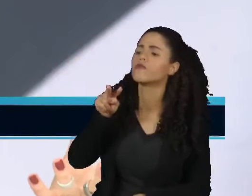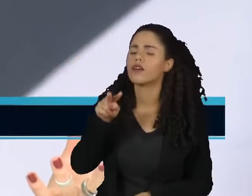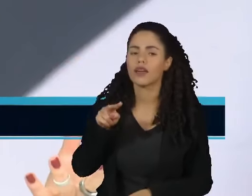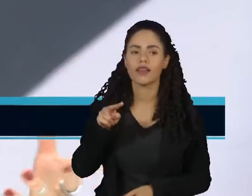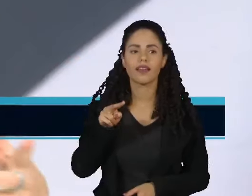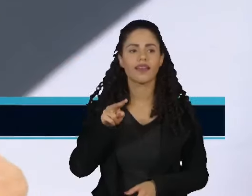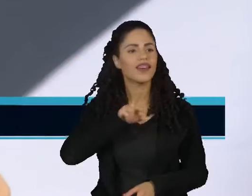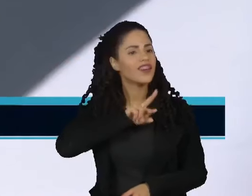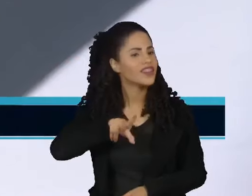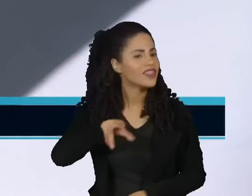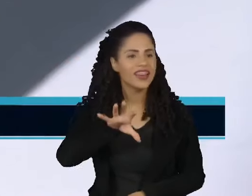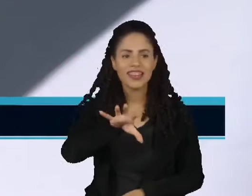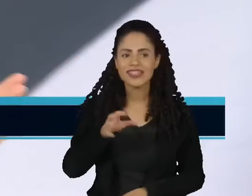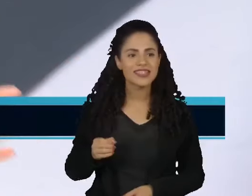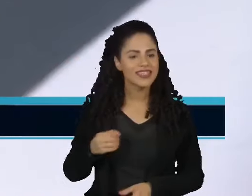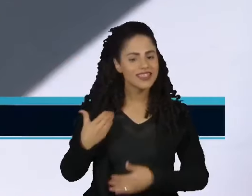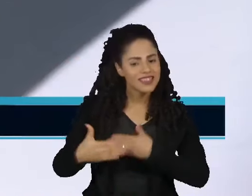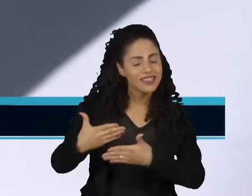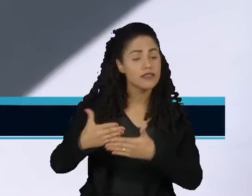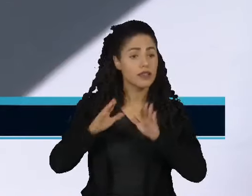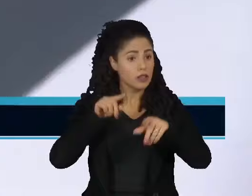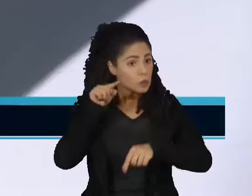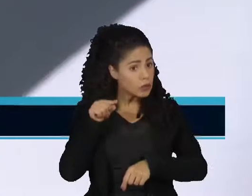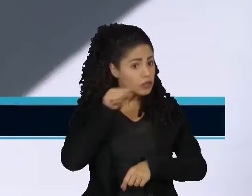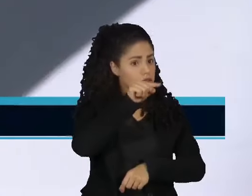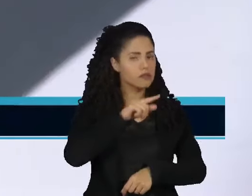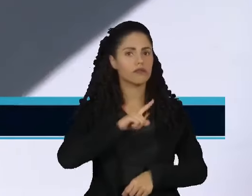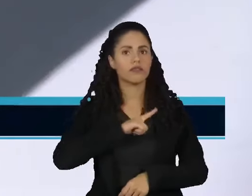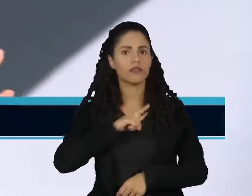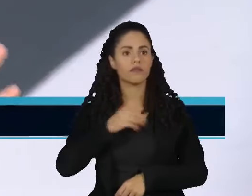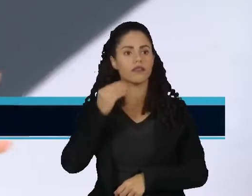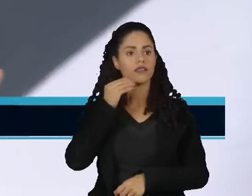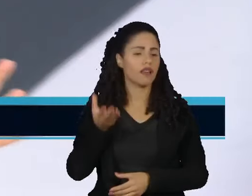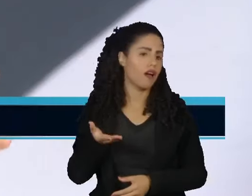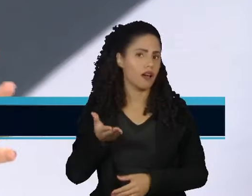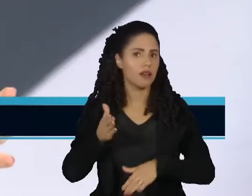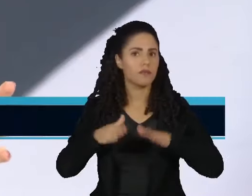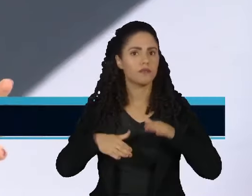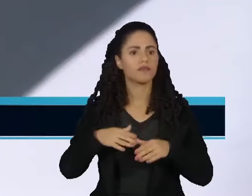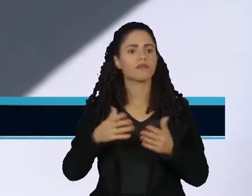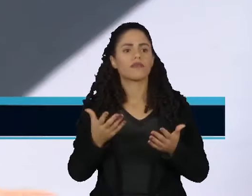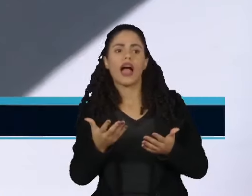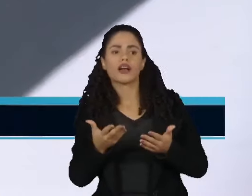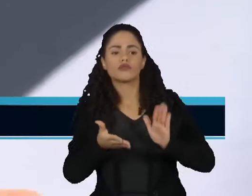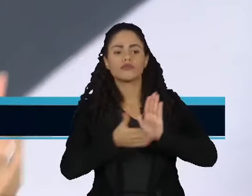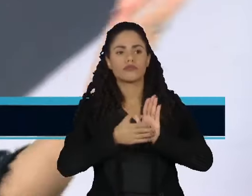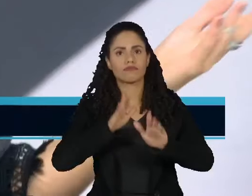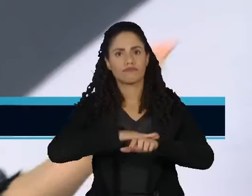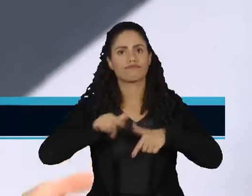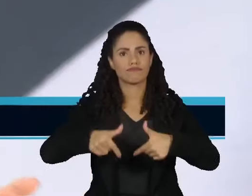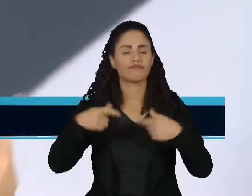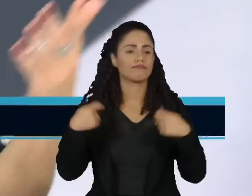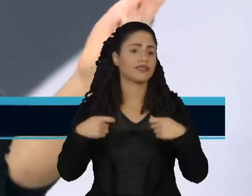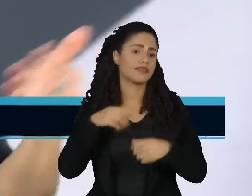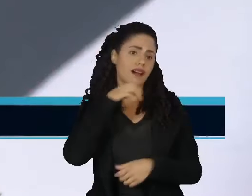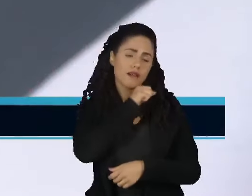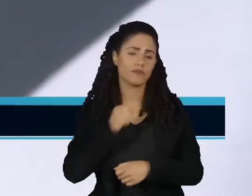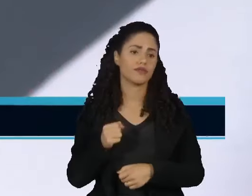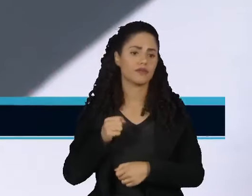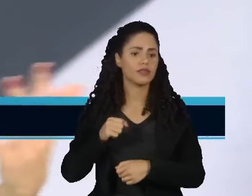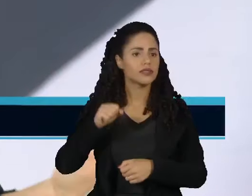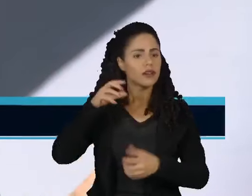processo para ser compreendido. Então, esse deslocamento para você falar, olha, não quero mais entender muito de política pública, é difícil, né? Política pública eu tenho que entender